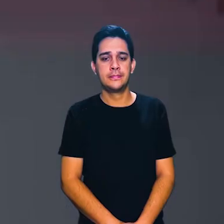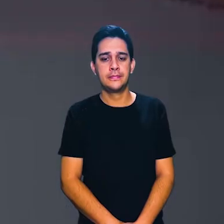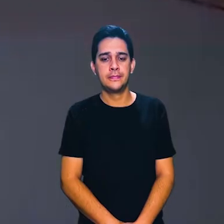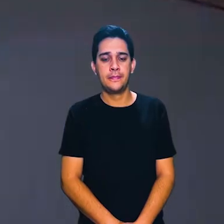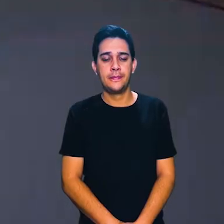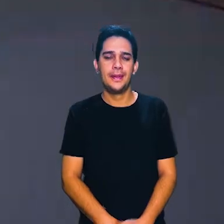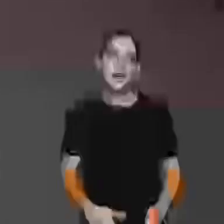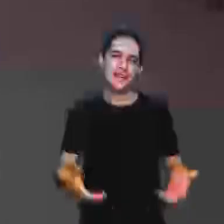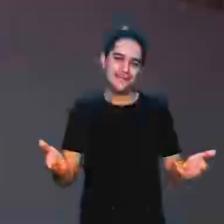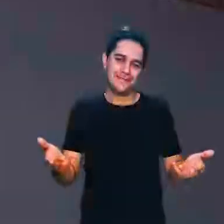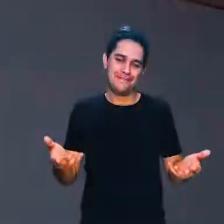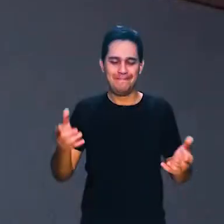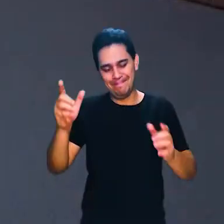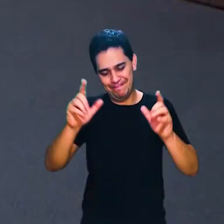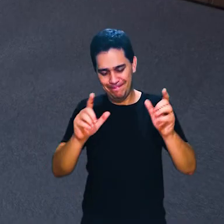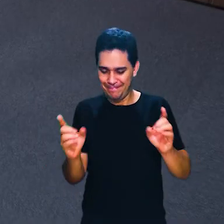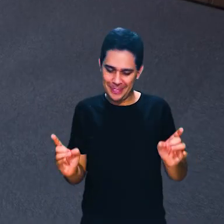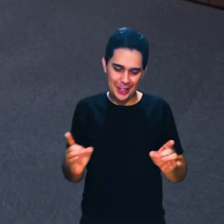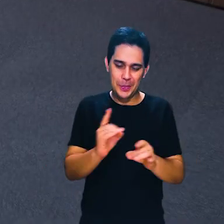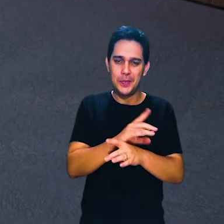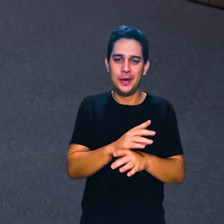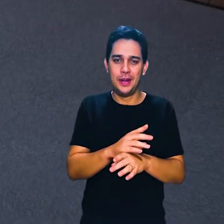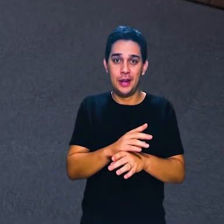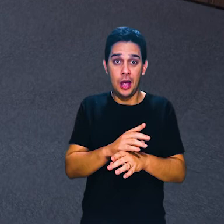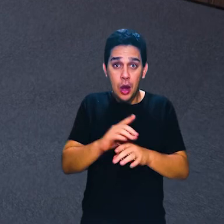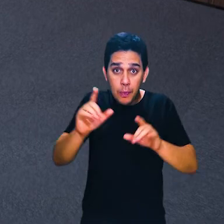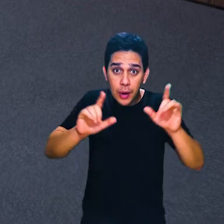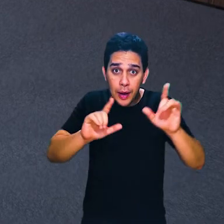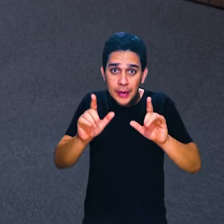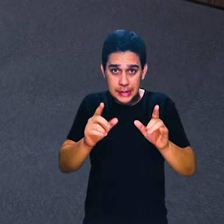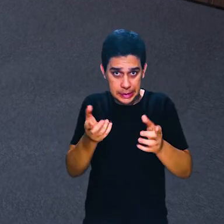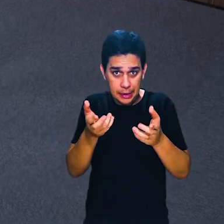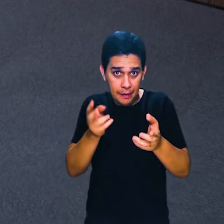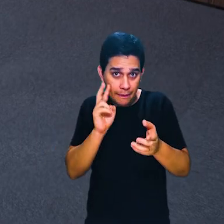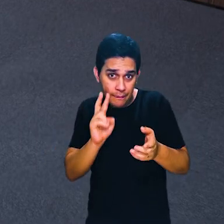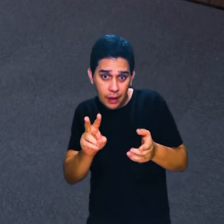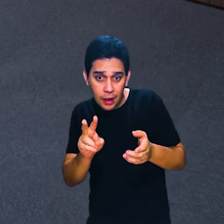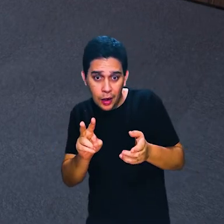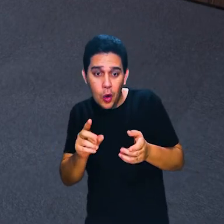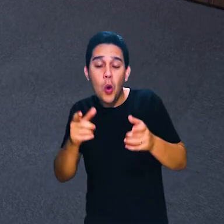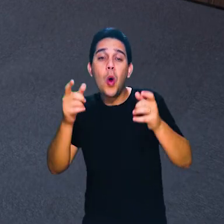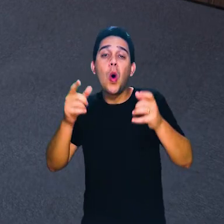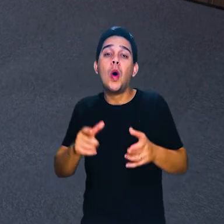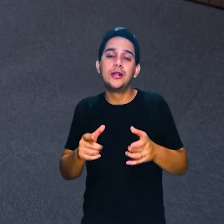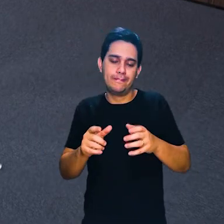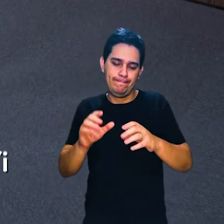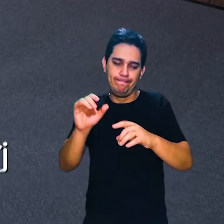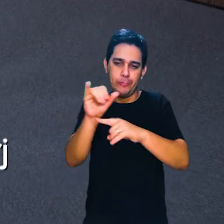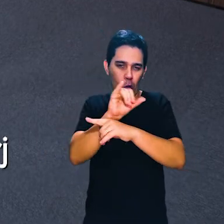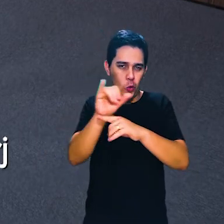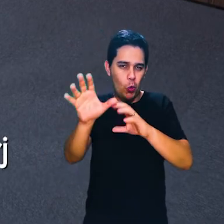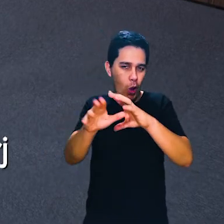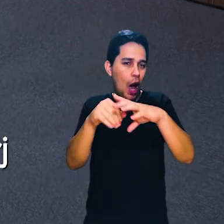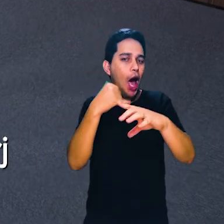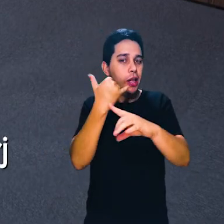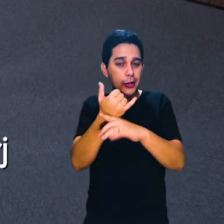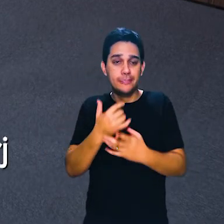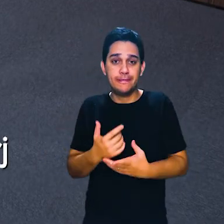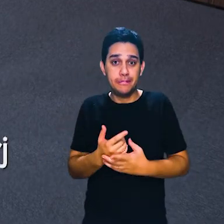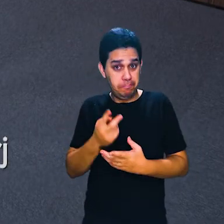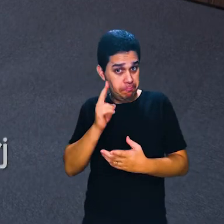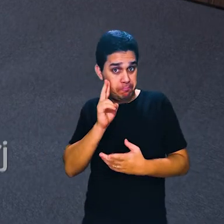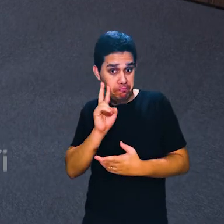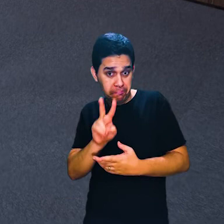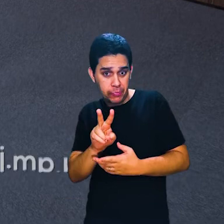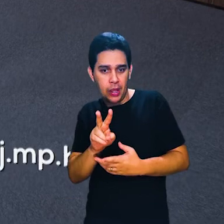E nós ficamos por aqui. Todas as edições do MP Cidadão ficam disponíveis no canal do MPRJ no YouTube. Não deixe de